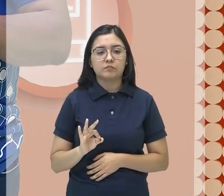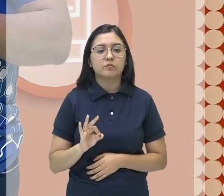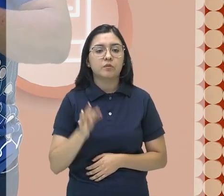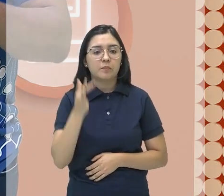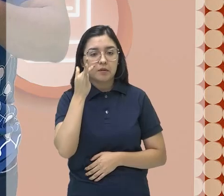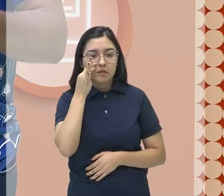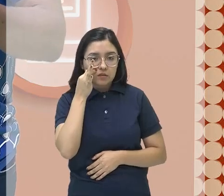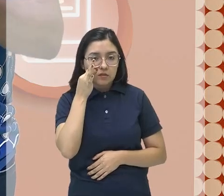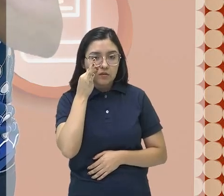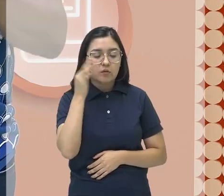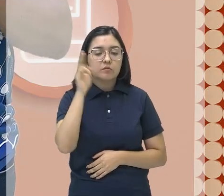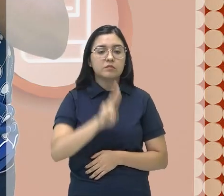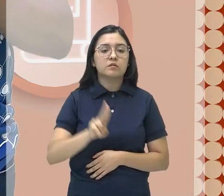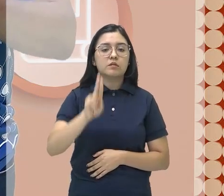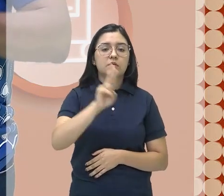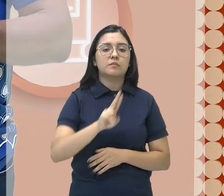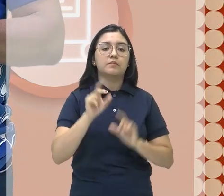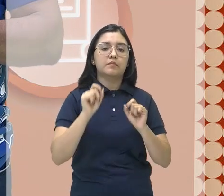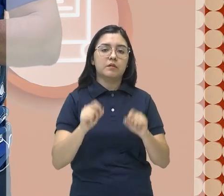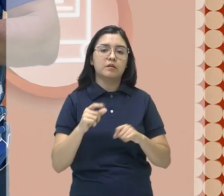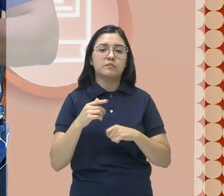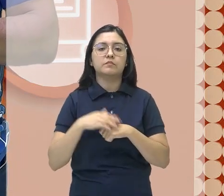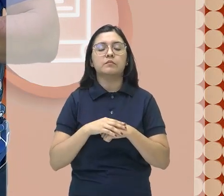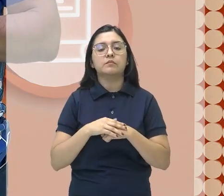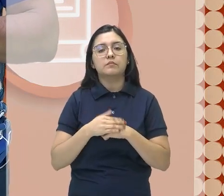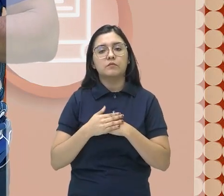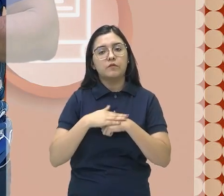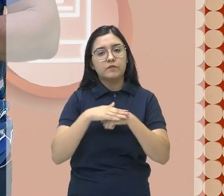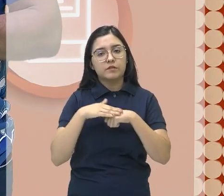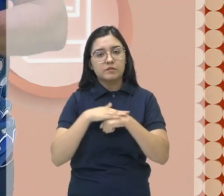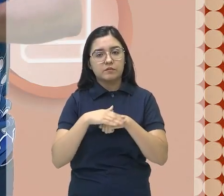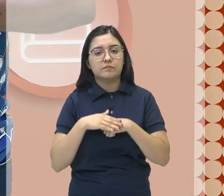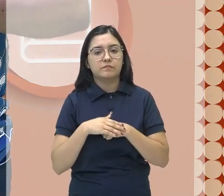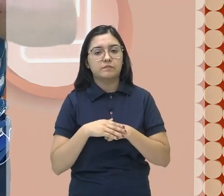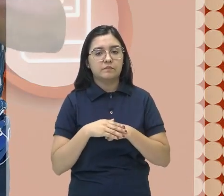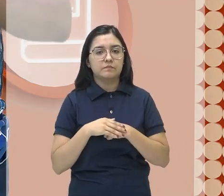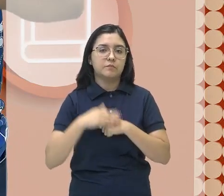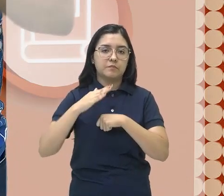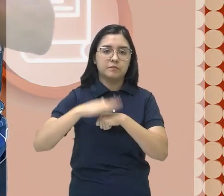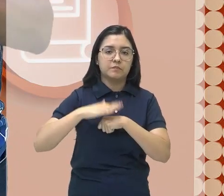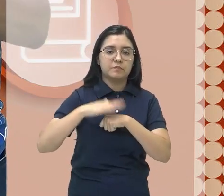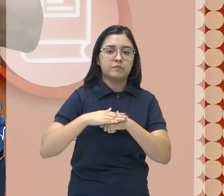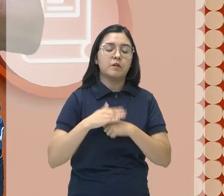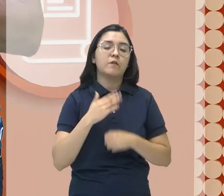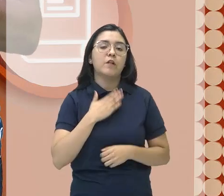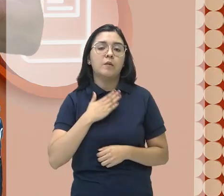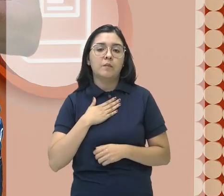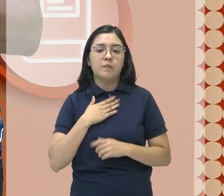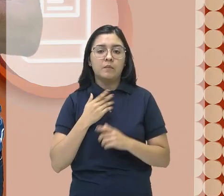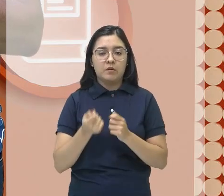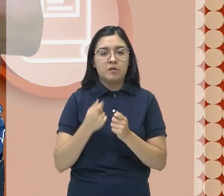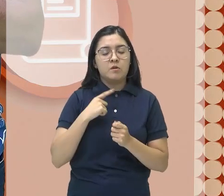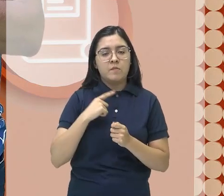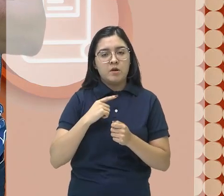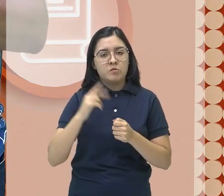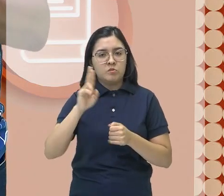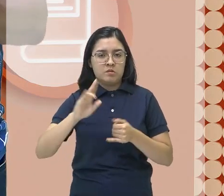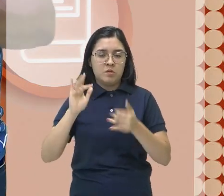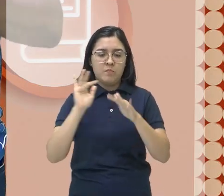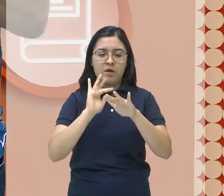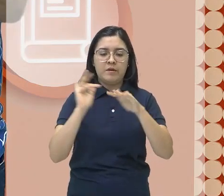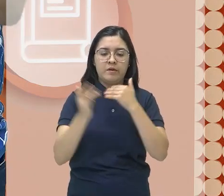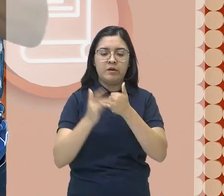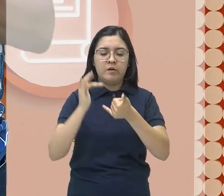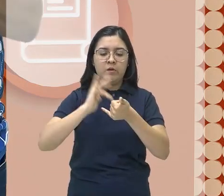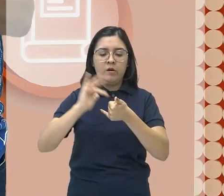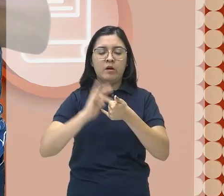presencial é utilizado para falar de si mesmo. Ou seja, eu falo mais de mim quando eu estou aqui numa rede social, do que quando